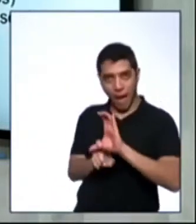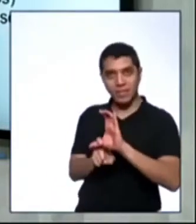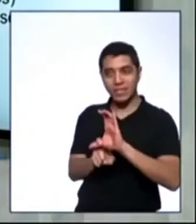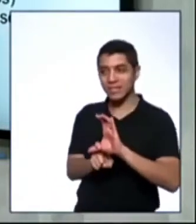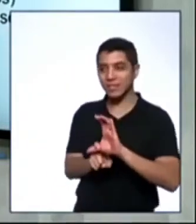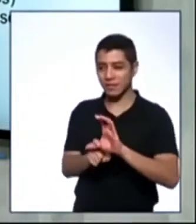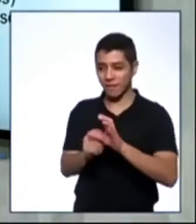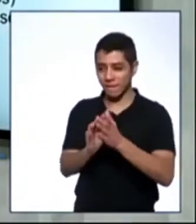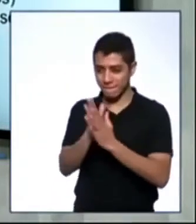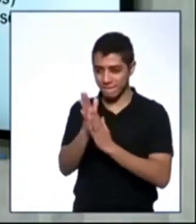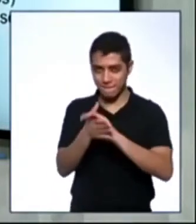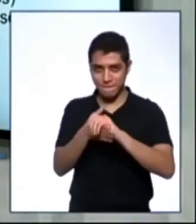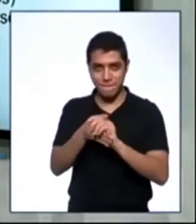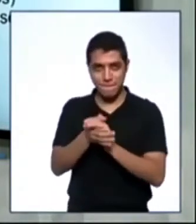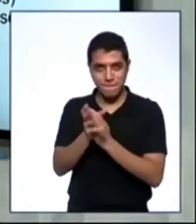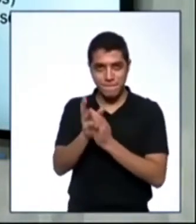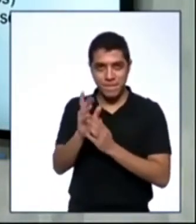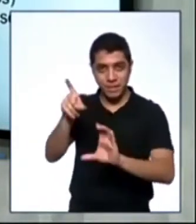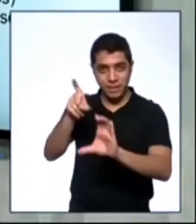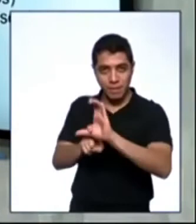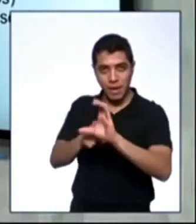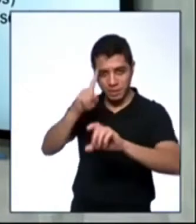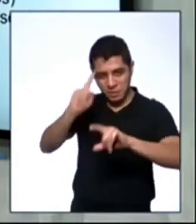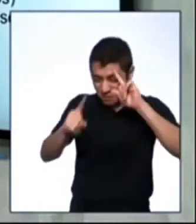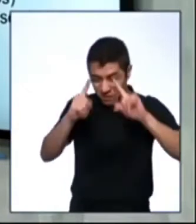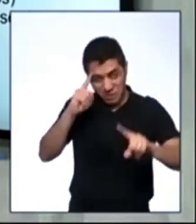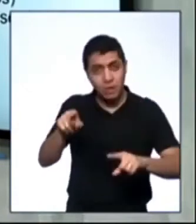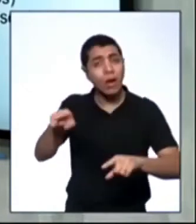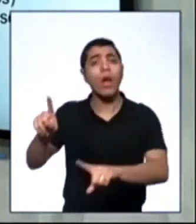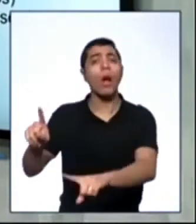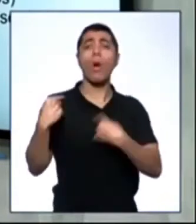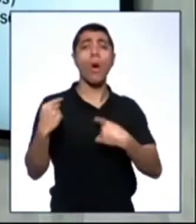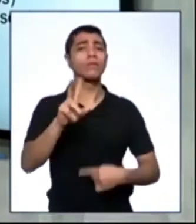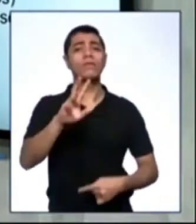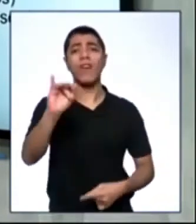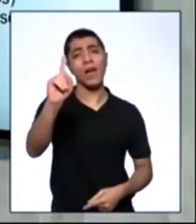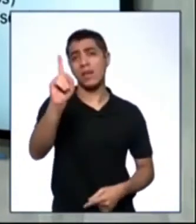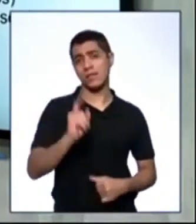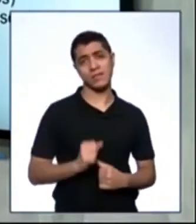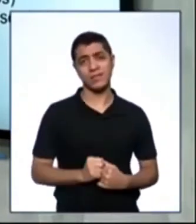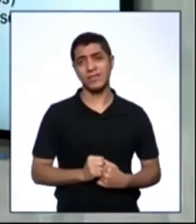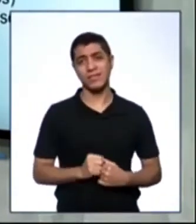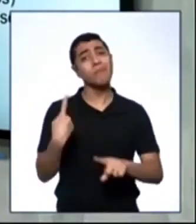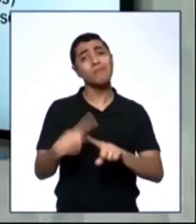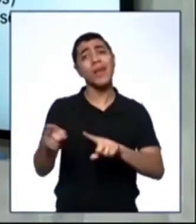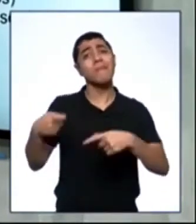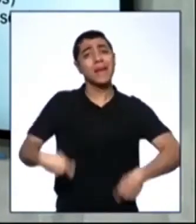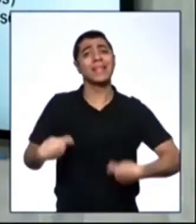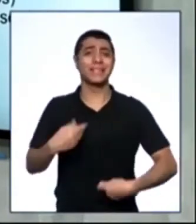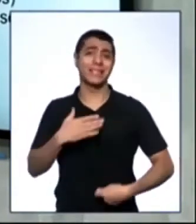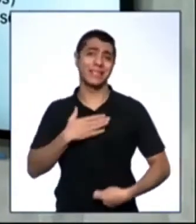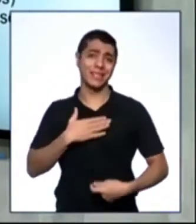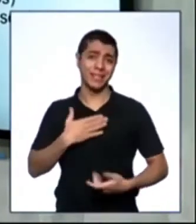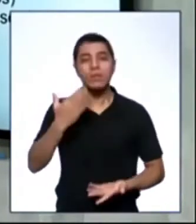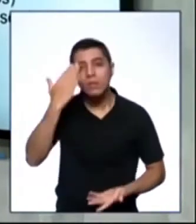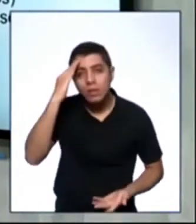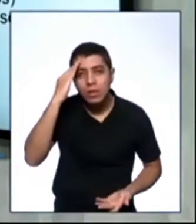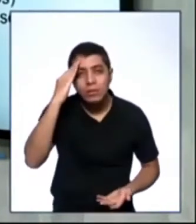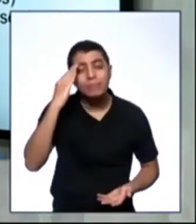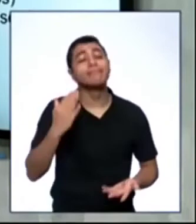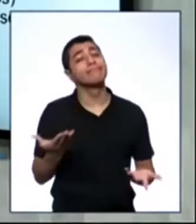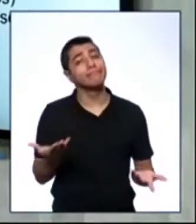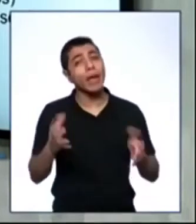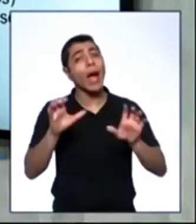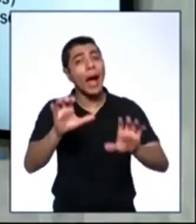gente for pensar no mundo hoje, quantas coisas daria pra gente associar? Cara, que vai, mano, de uma situação pequena, por exemplo, a relação